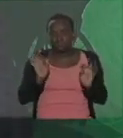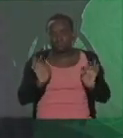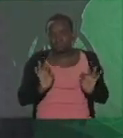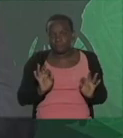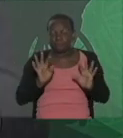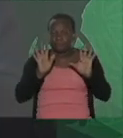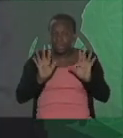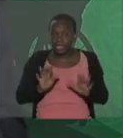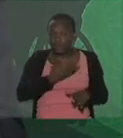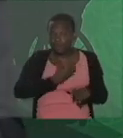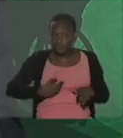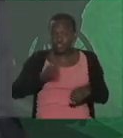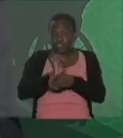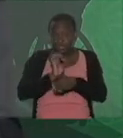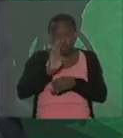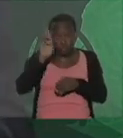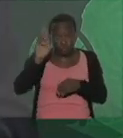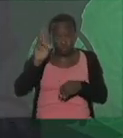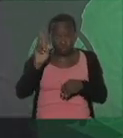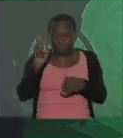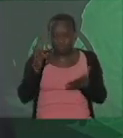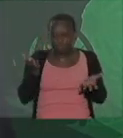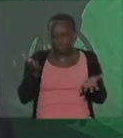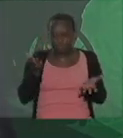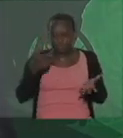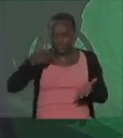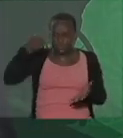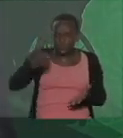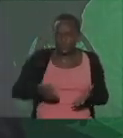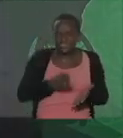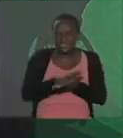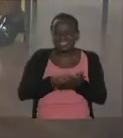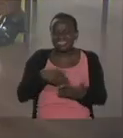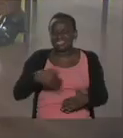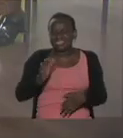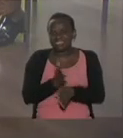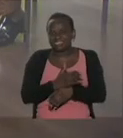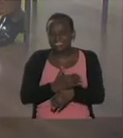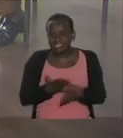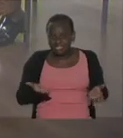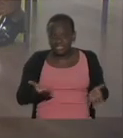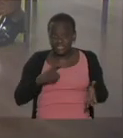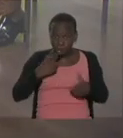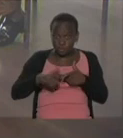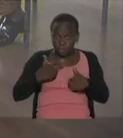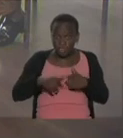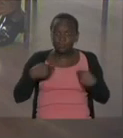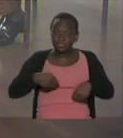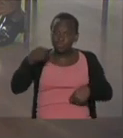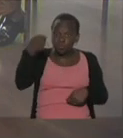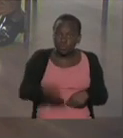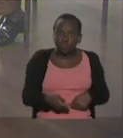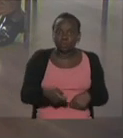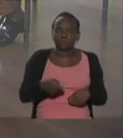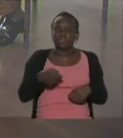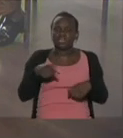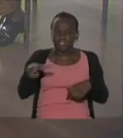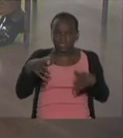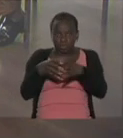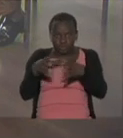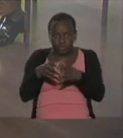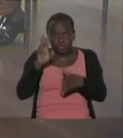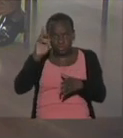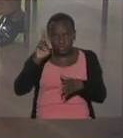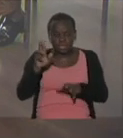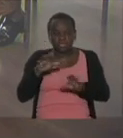conservação o estado que é o dono não fez valer a sua autoridade naquele momento se tem um problema exige-se do